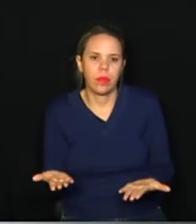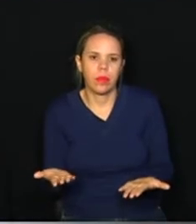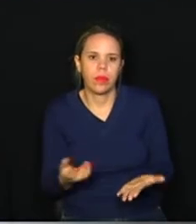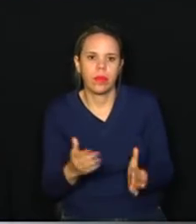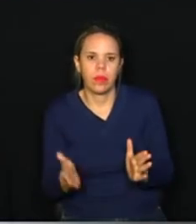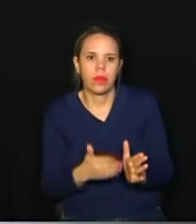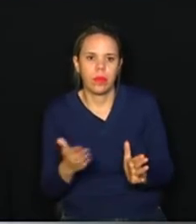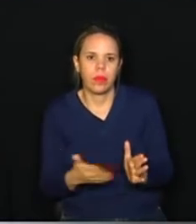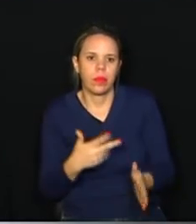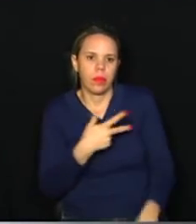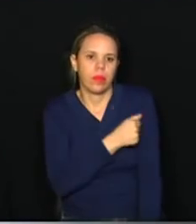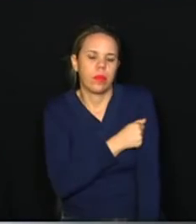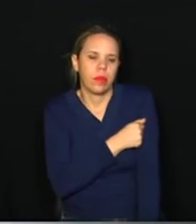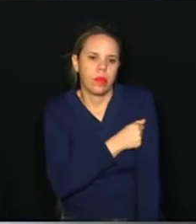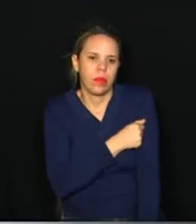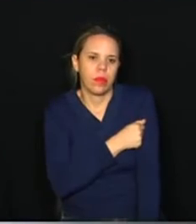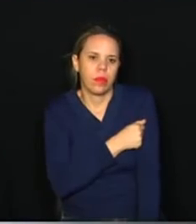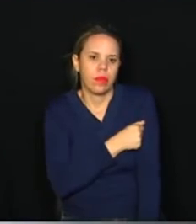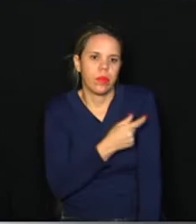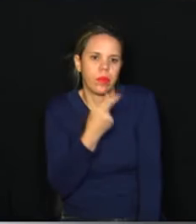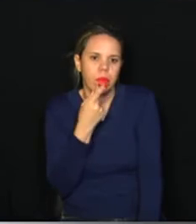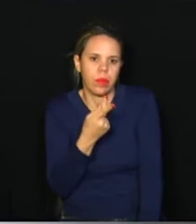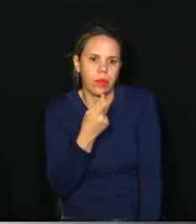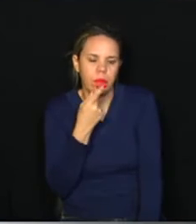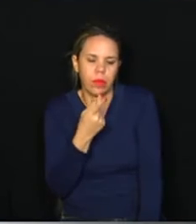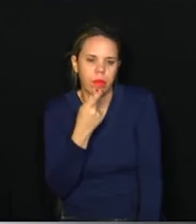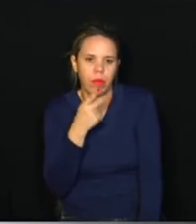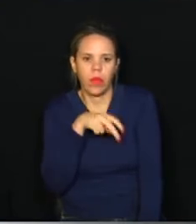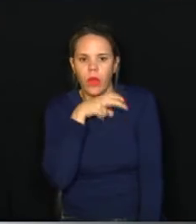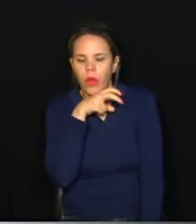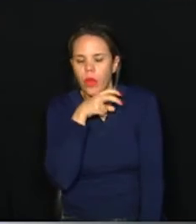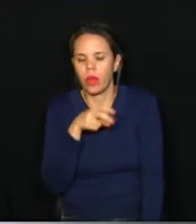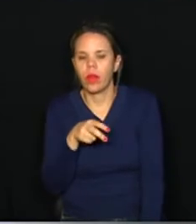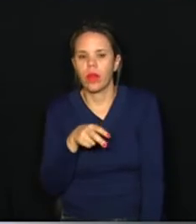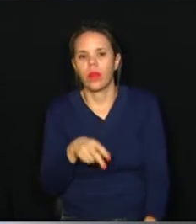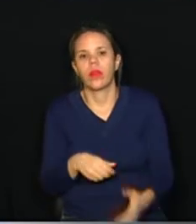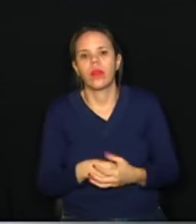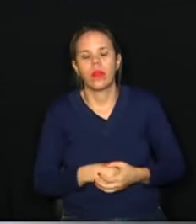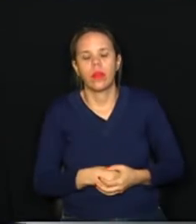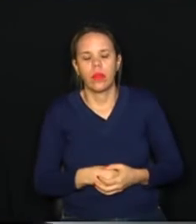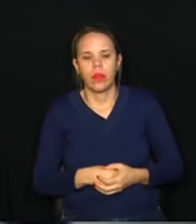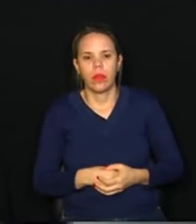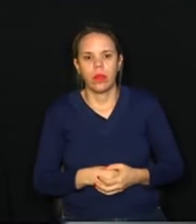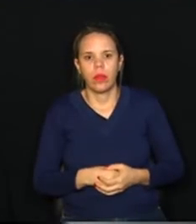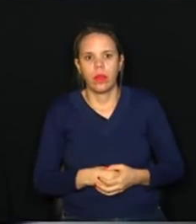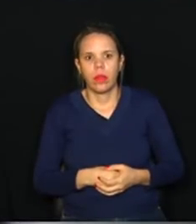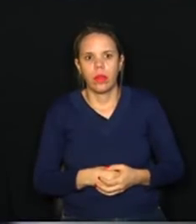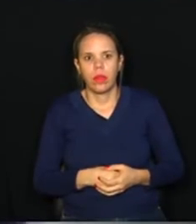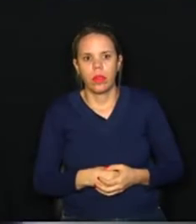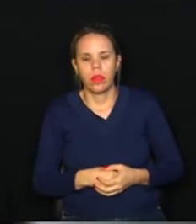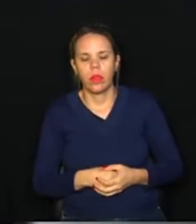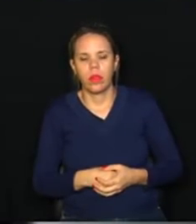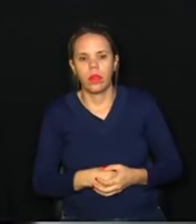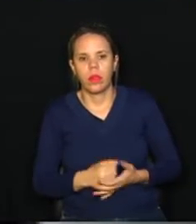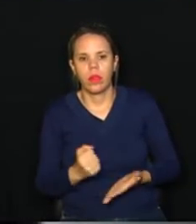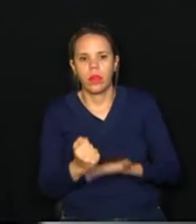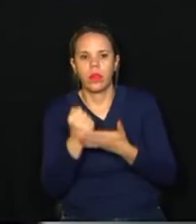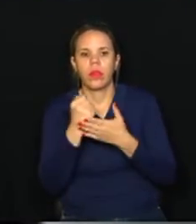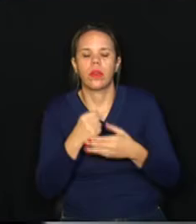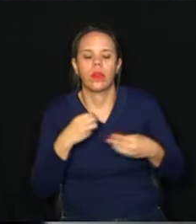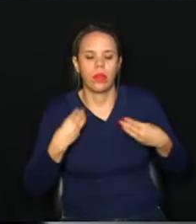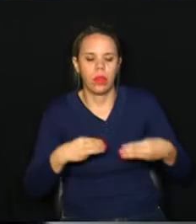produzir vacinas. Isso quando estamos falando da Coronavac. O Butantan, nesta base, alimenta o Ministério